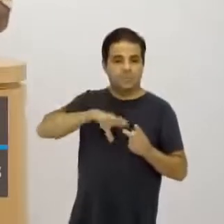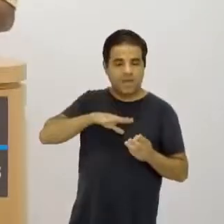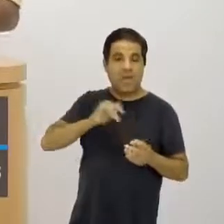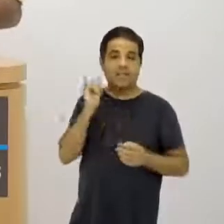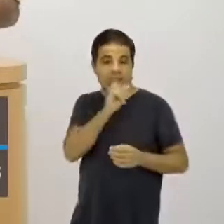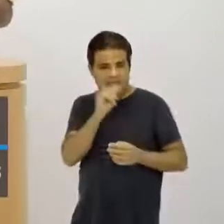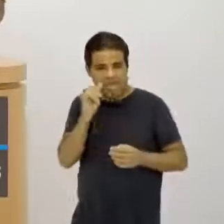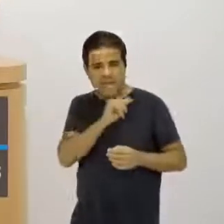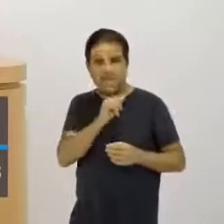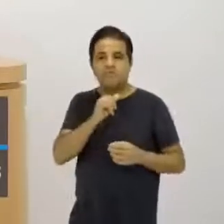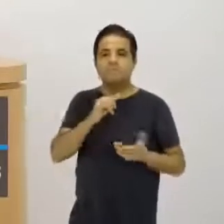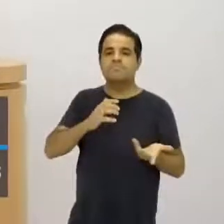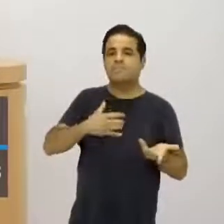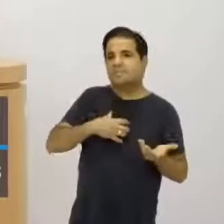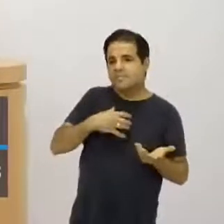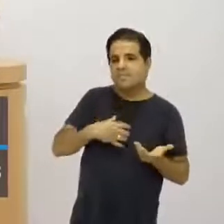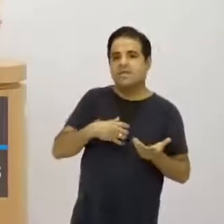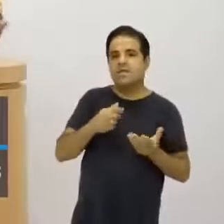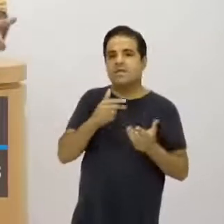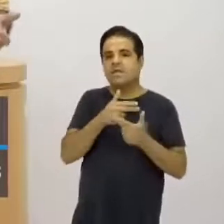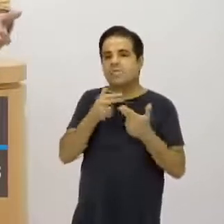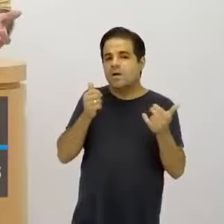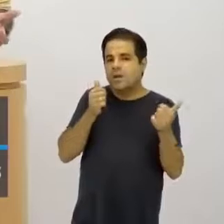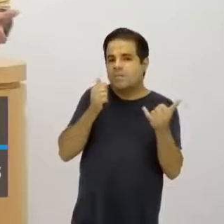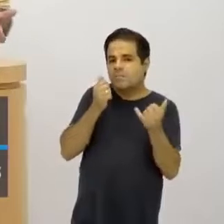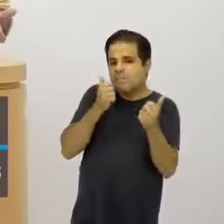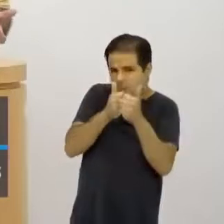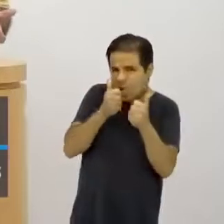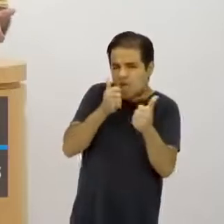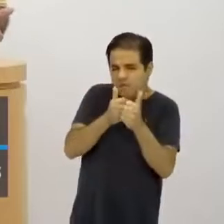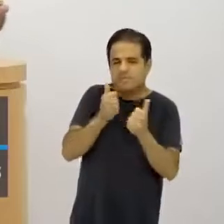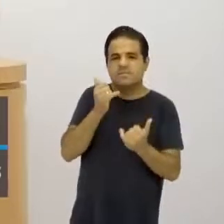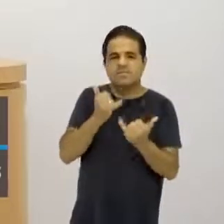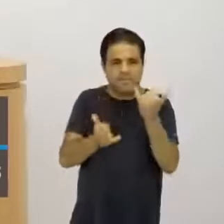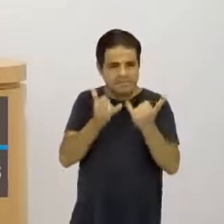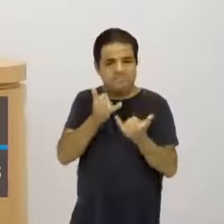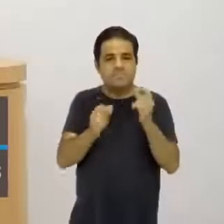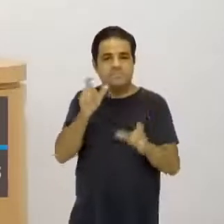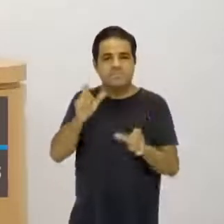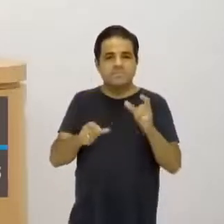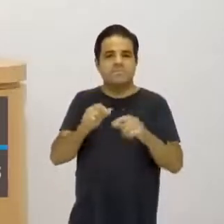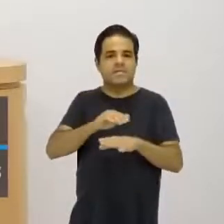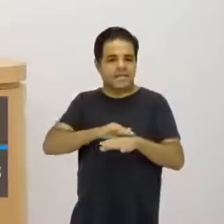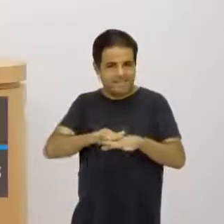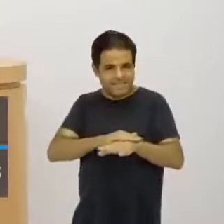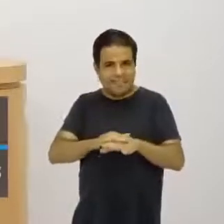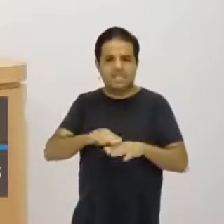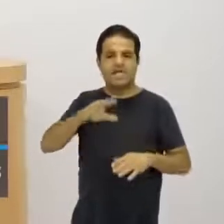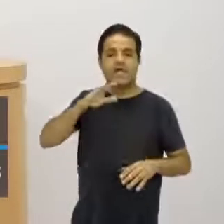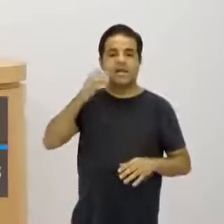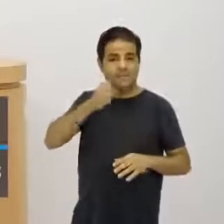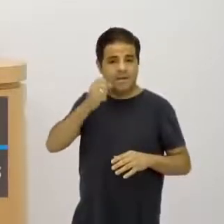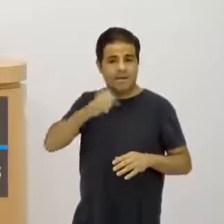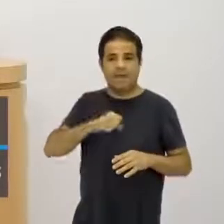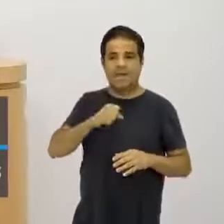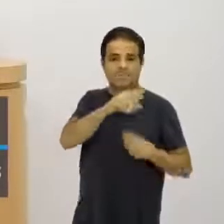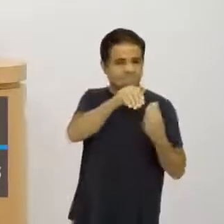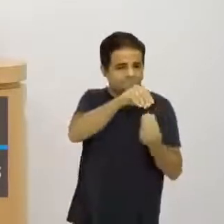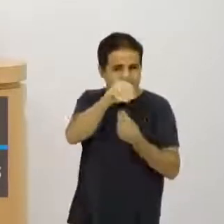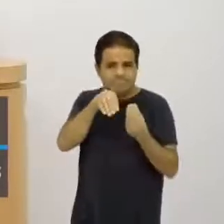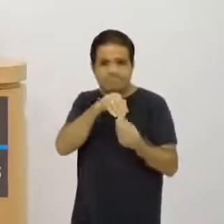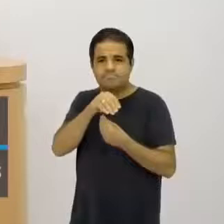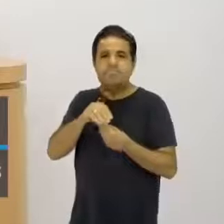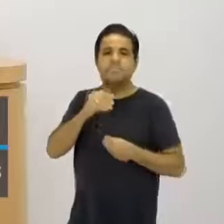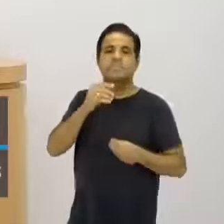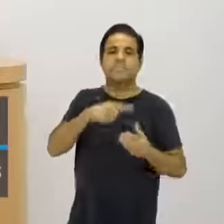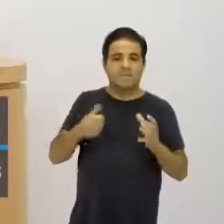por exemplo, ele tem uma etnia muito próxima dos portugueses. E da elite branca que estava no país, ele meio que se camuflava. Ele